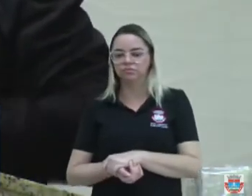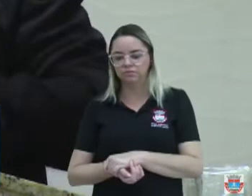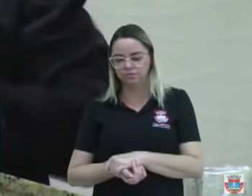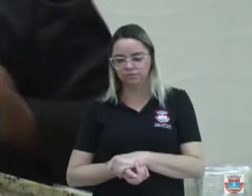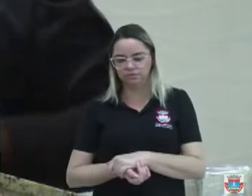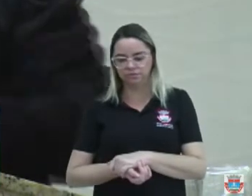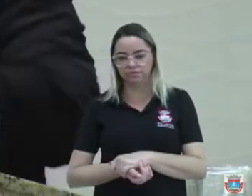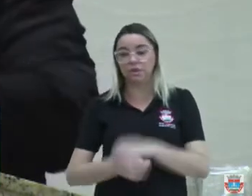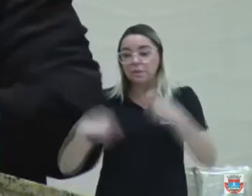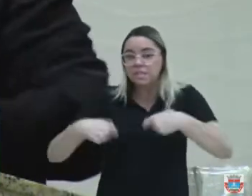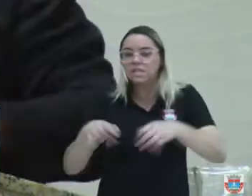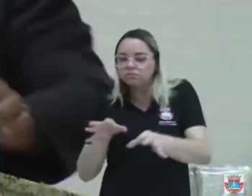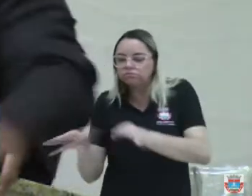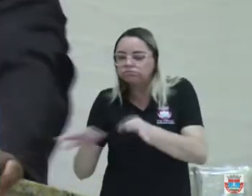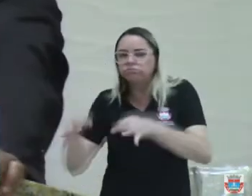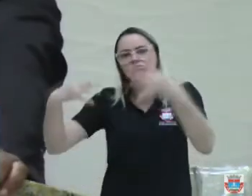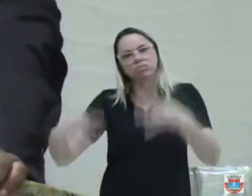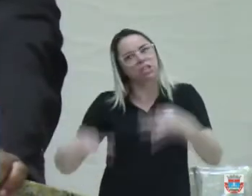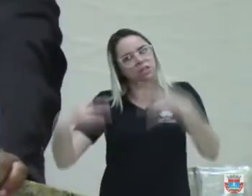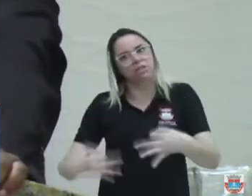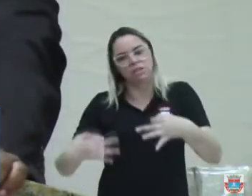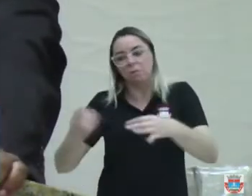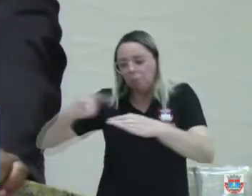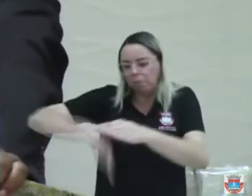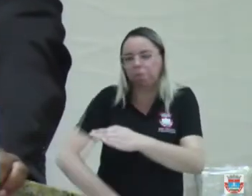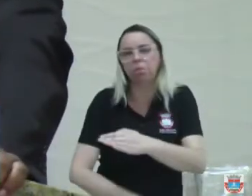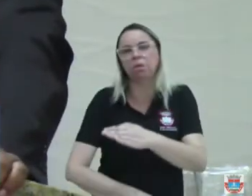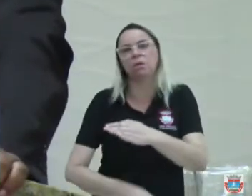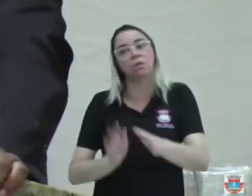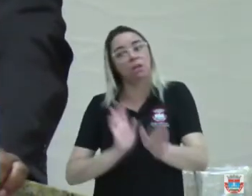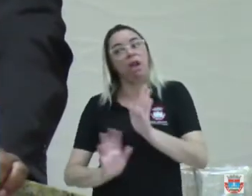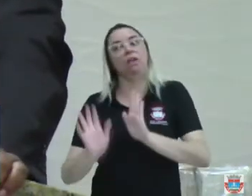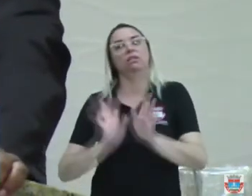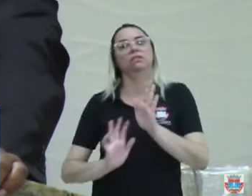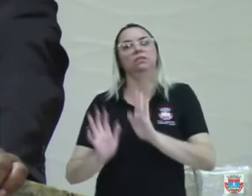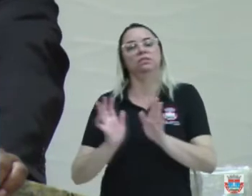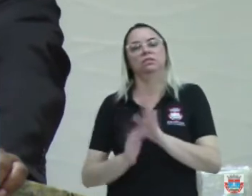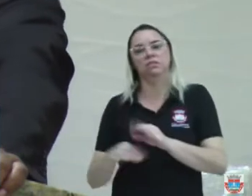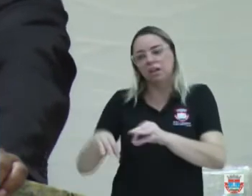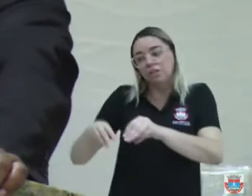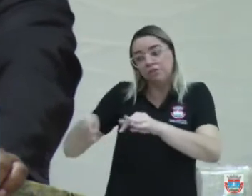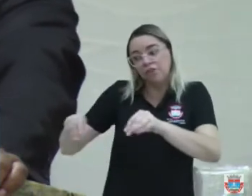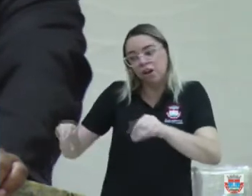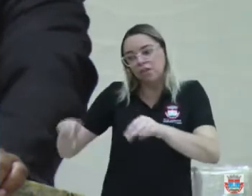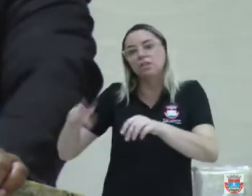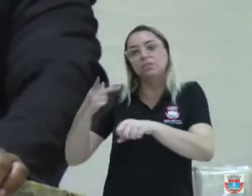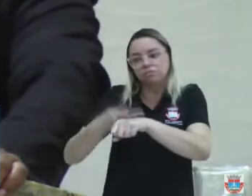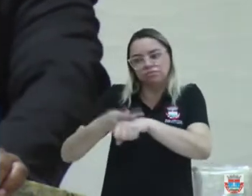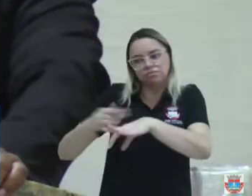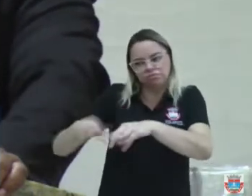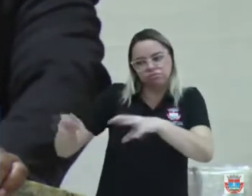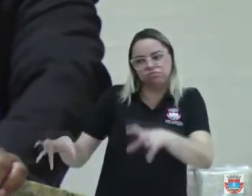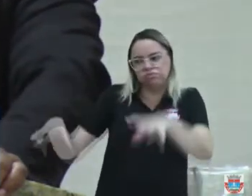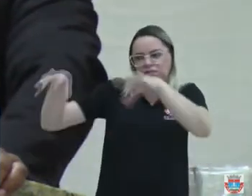colocar só o pissarro, é perdido, afunda. Tem que colocar a metralha e